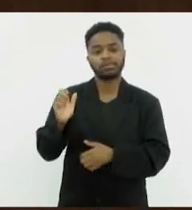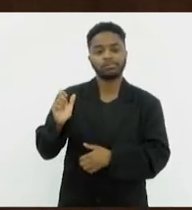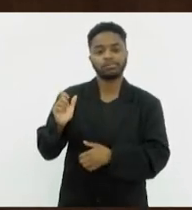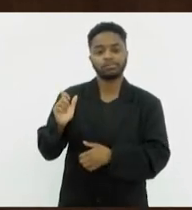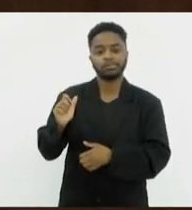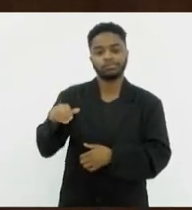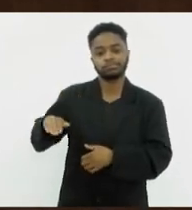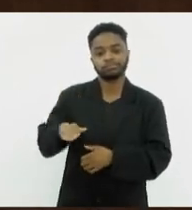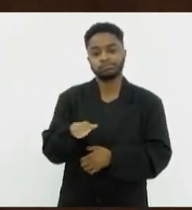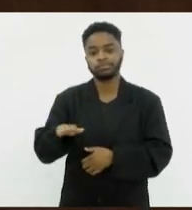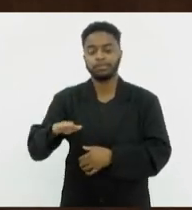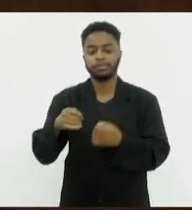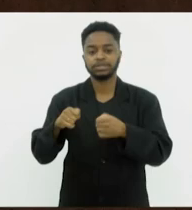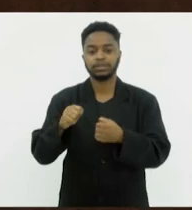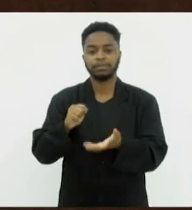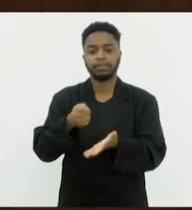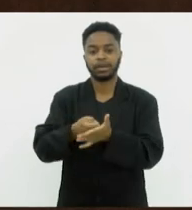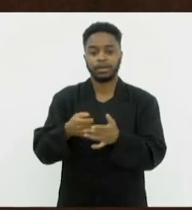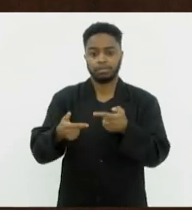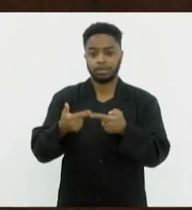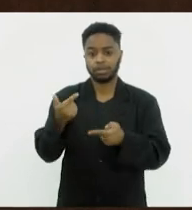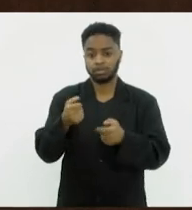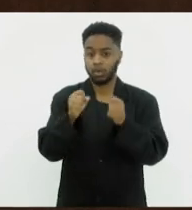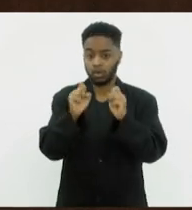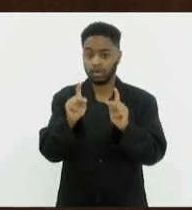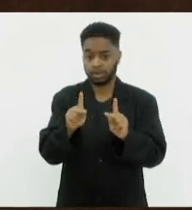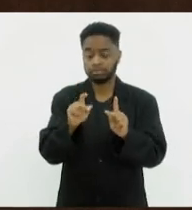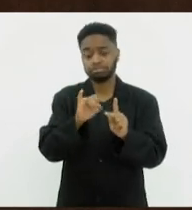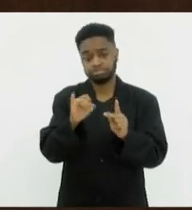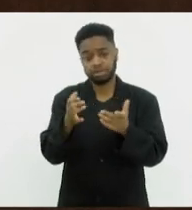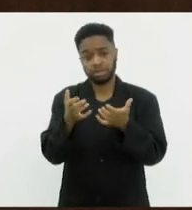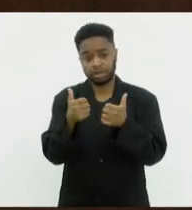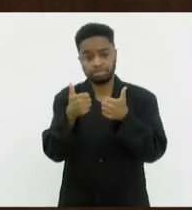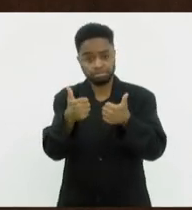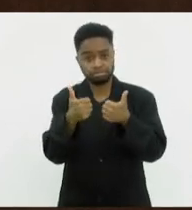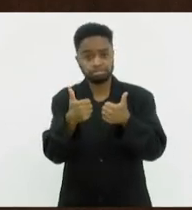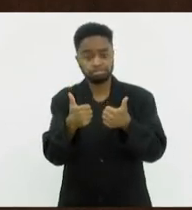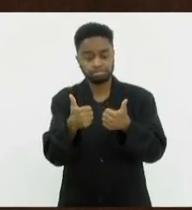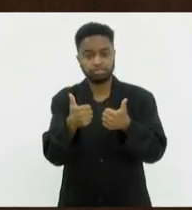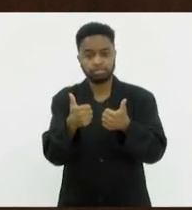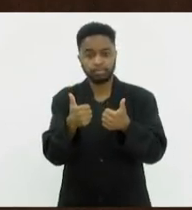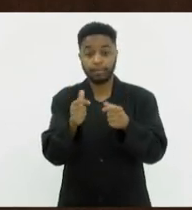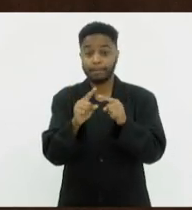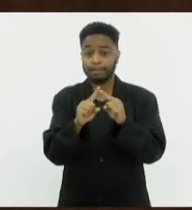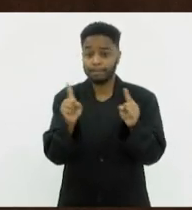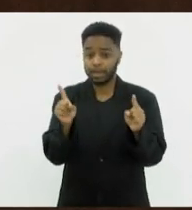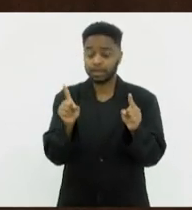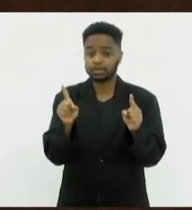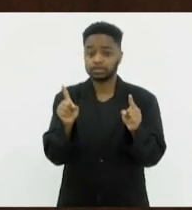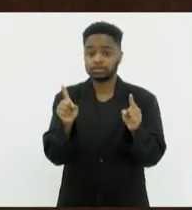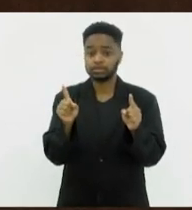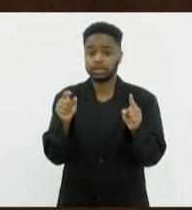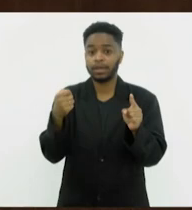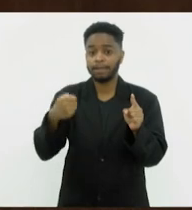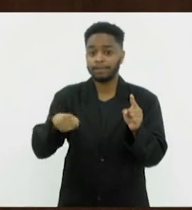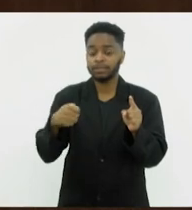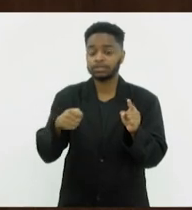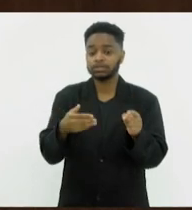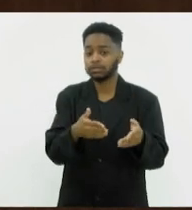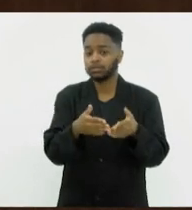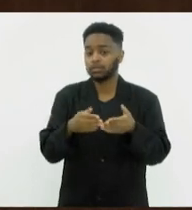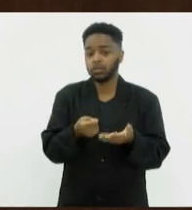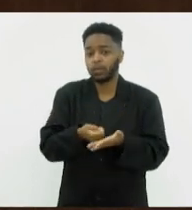precisa passar pelo pedágio. Ok, se quiser fazer dessa forma, que faça, mas que dê a isenção para